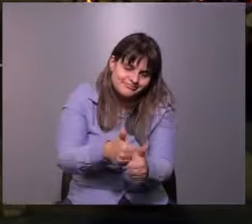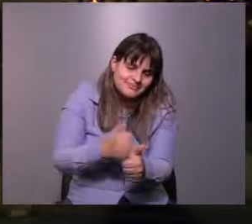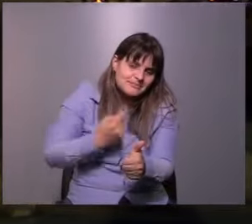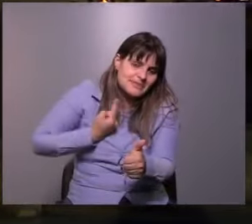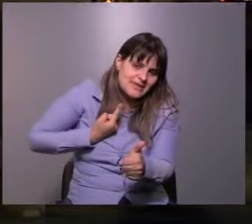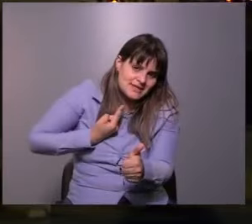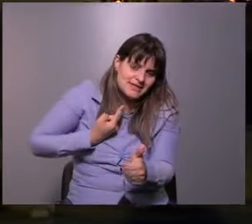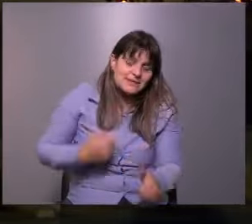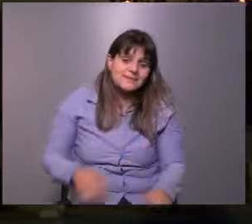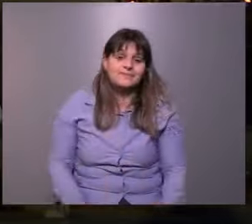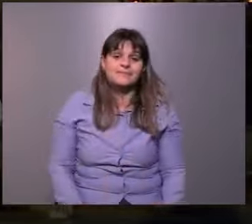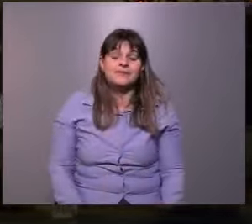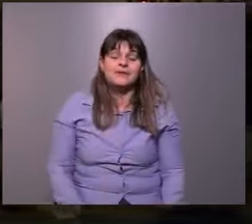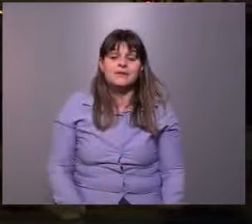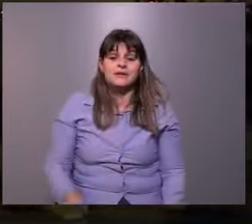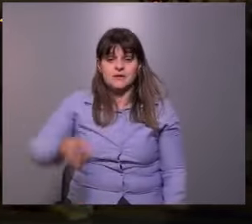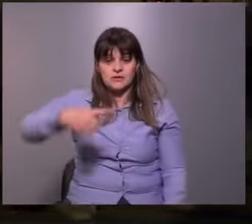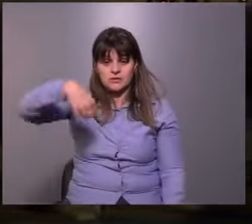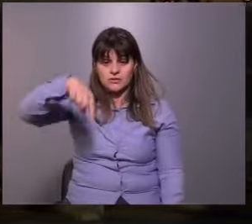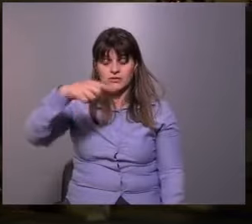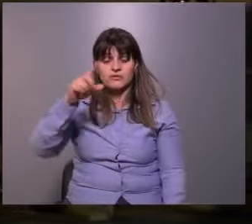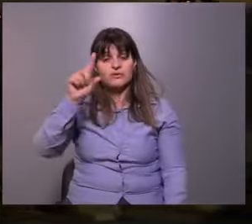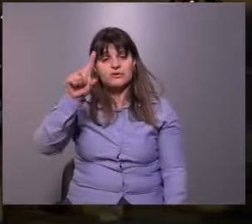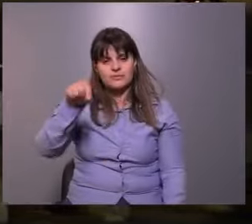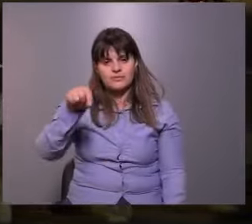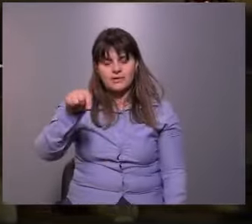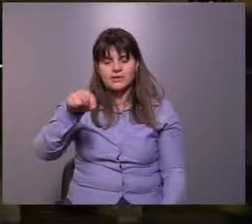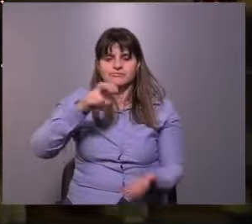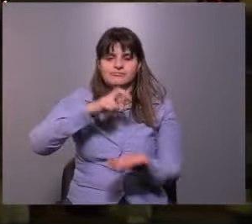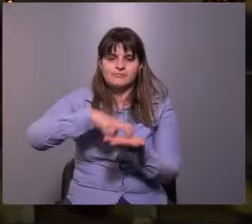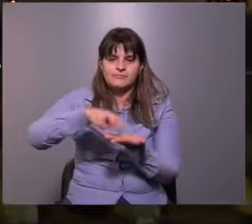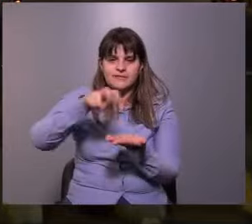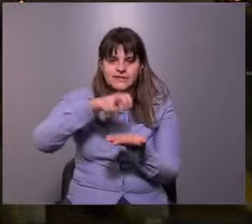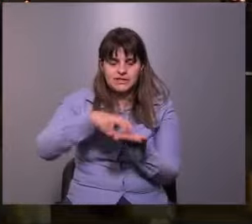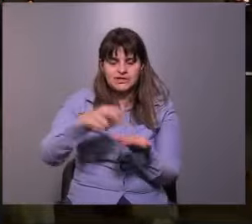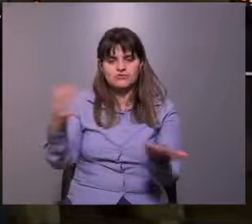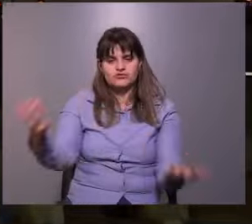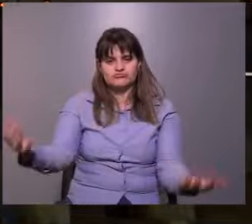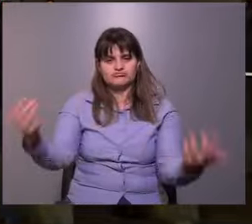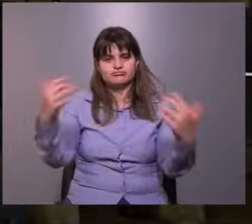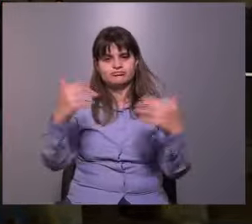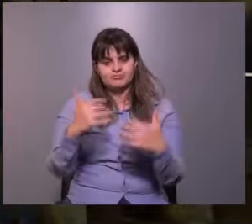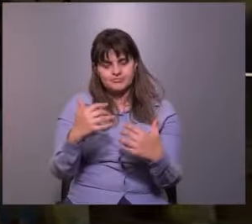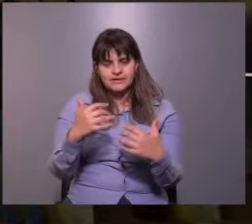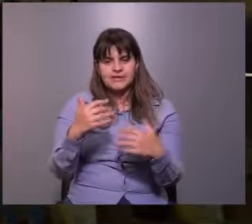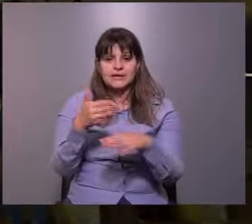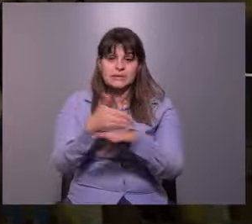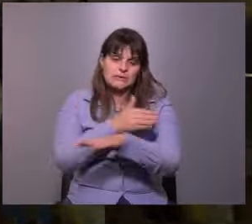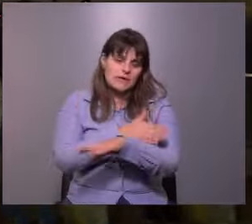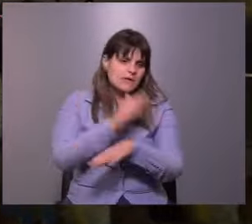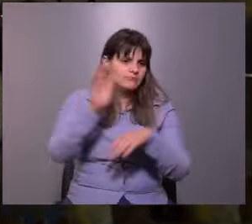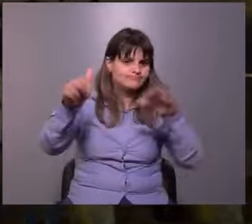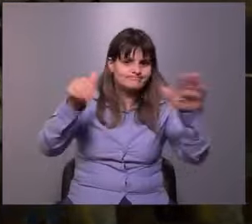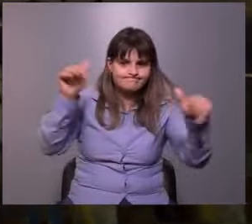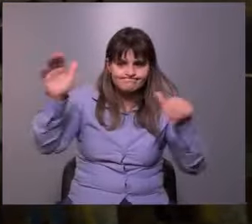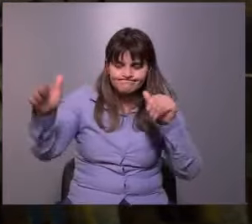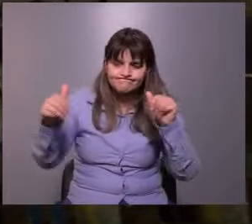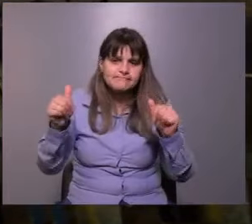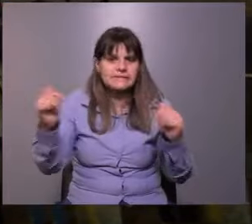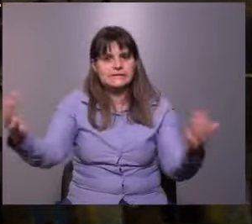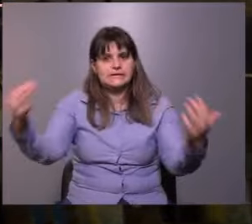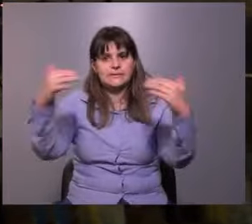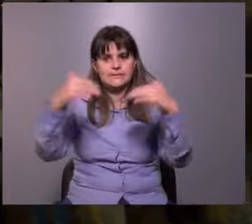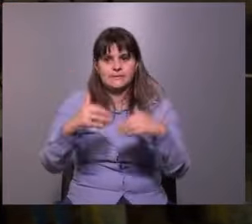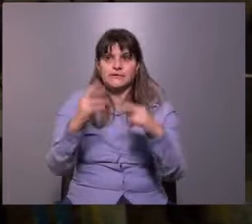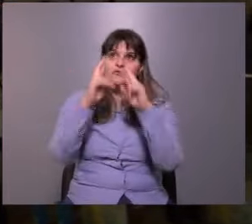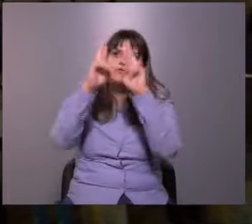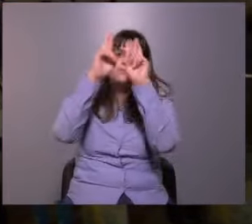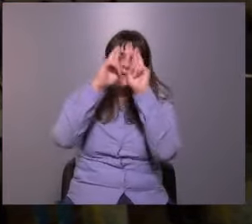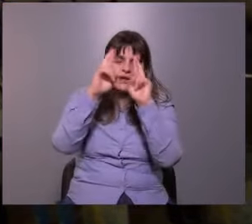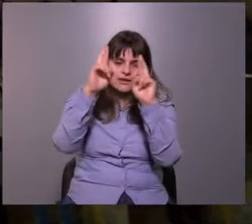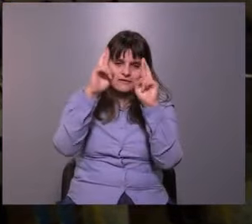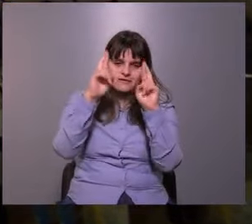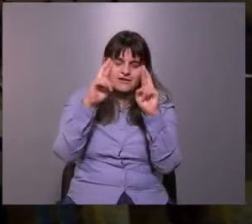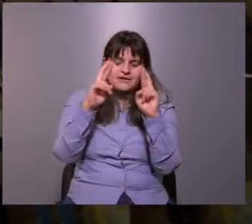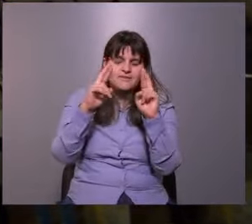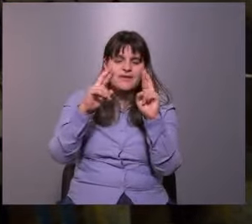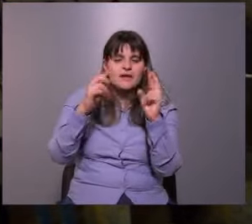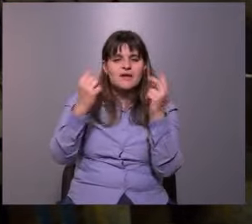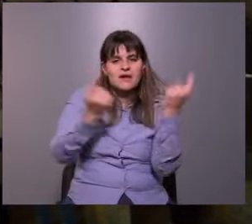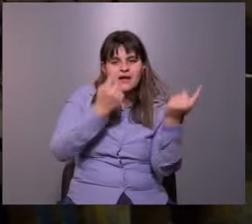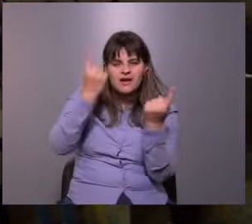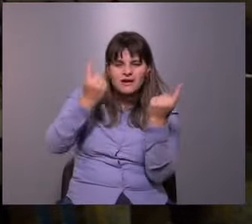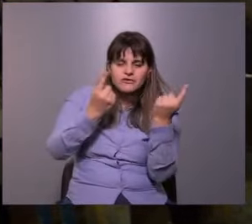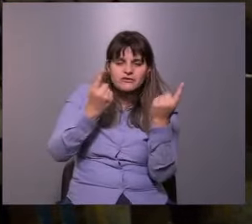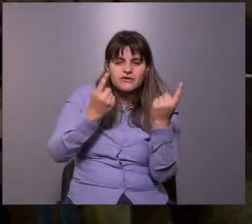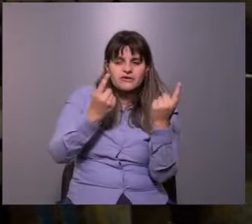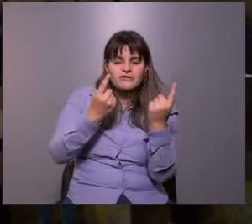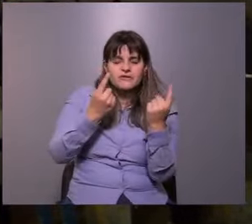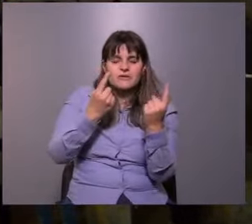humano, pede ao Pai que o livre deste momento. Todavia, permanece firme na certeza de que